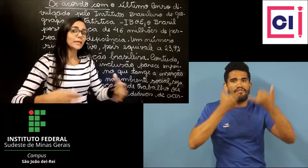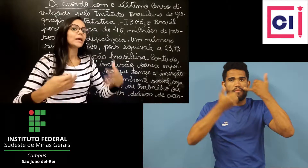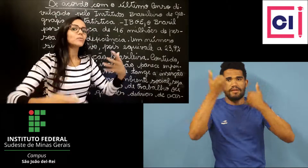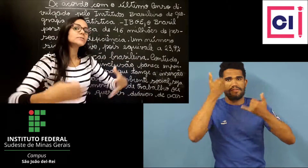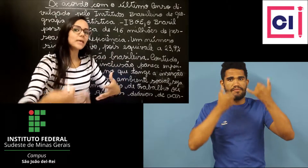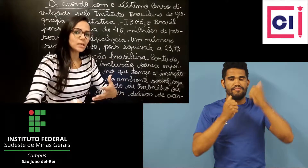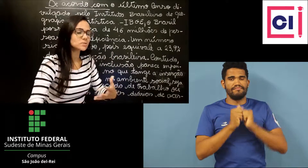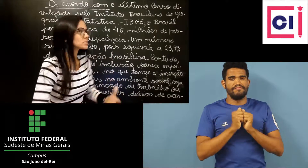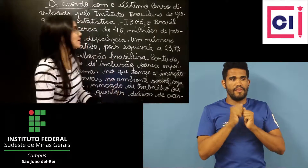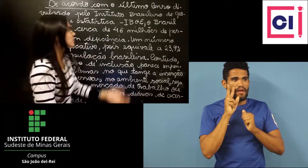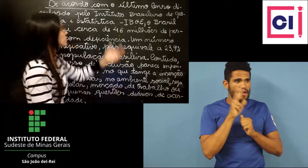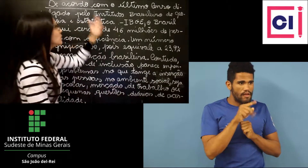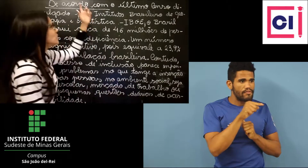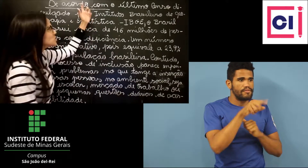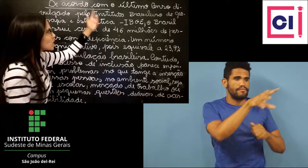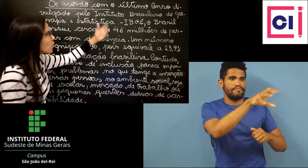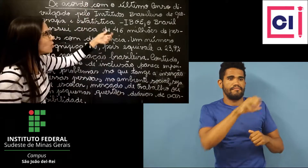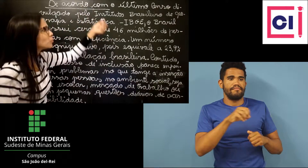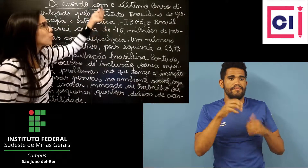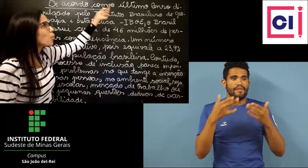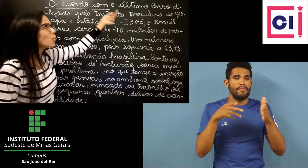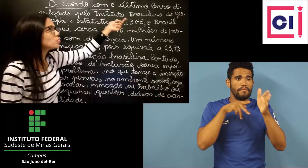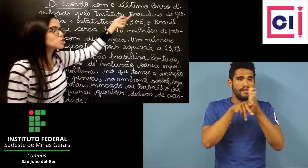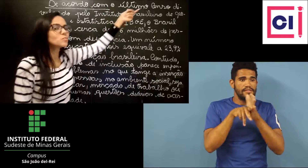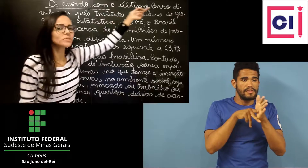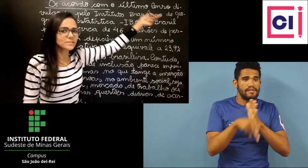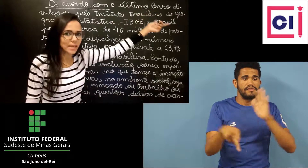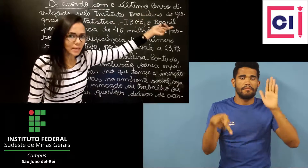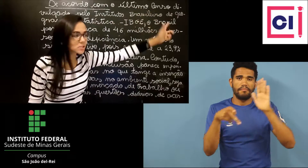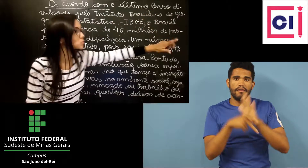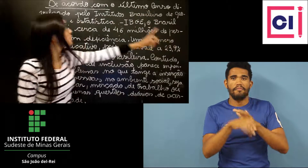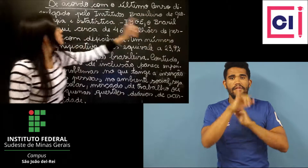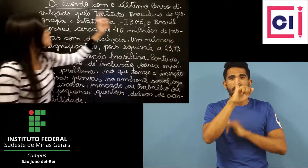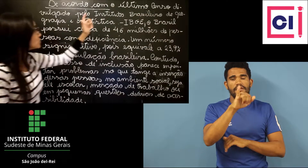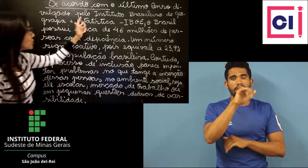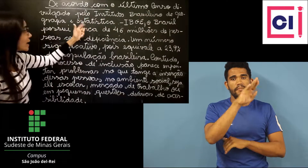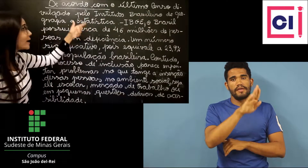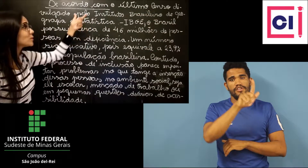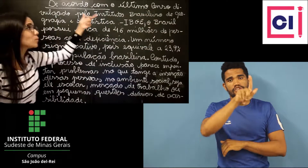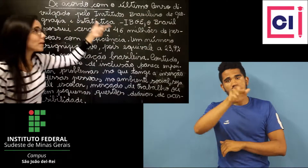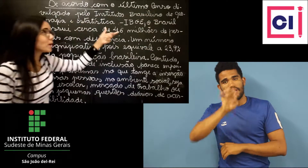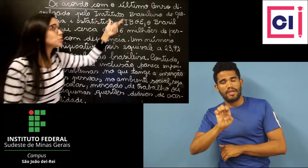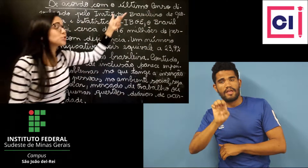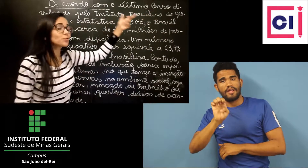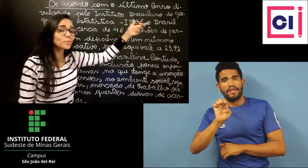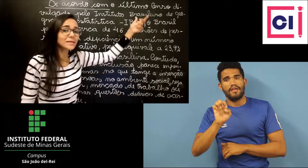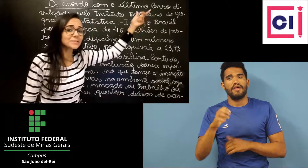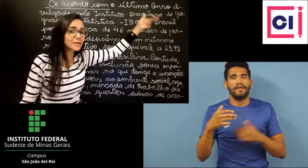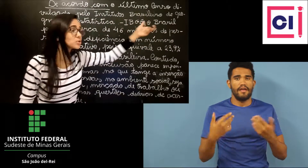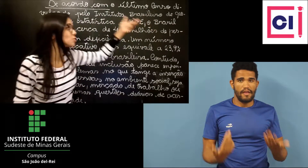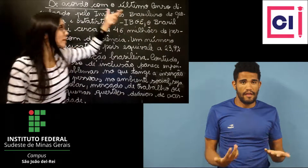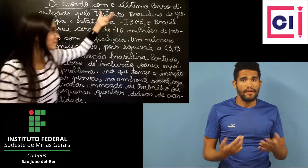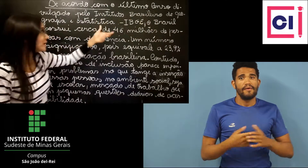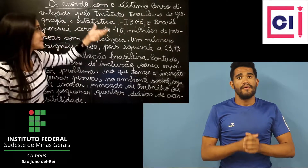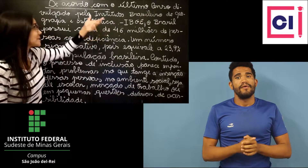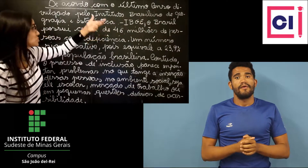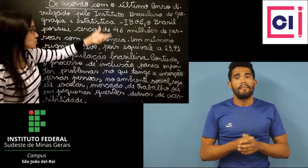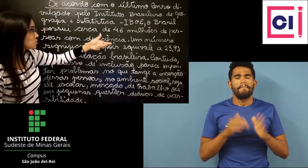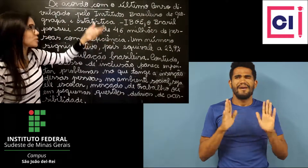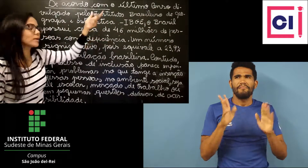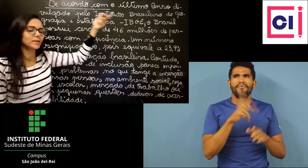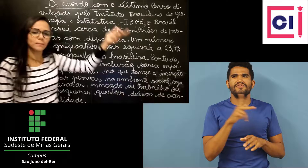falando que é o censo, certo? Então, de acordo com o último censo divulgado pelo Instituto Brasileiro de Geografia